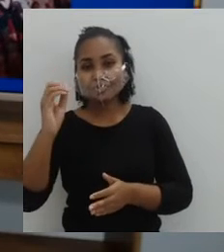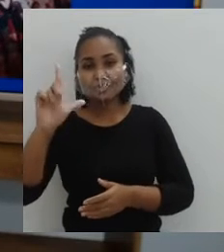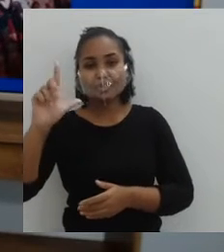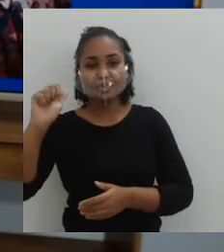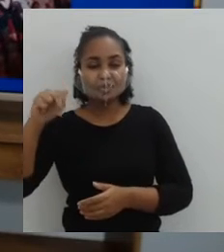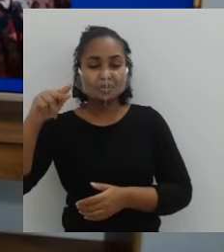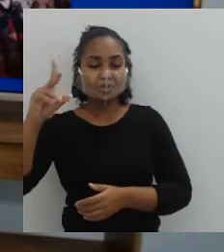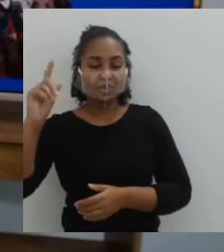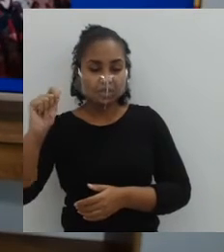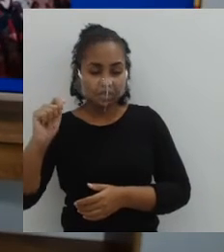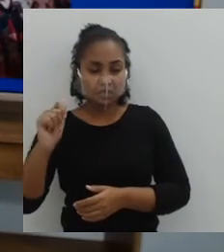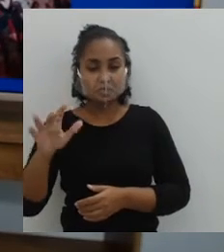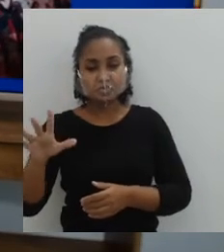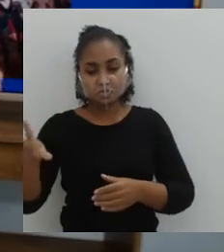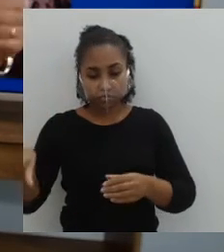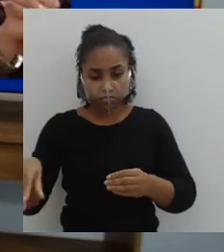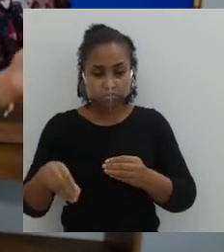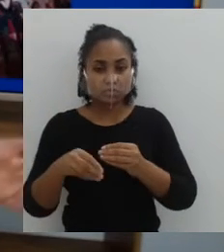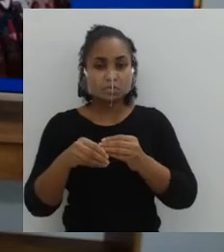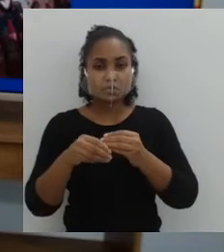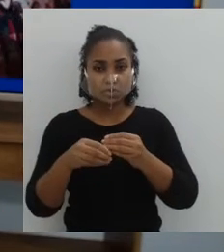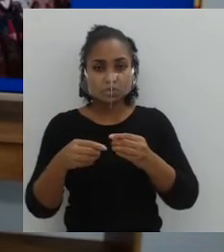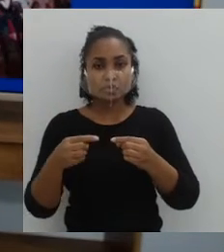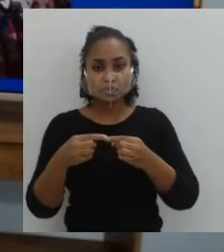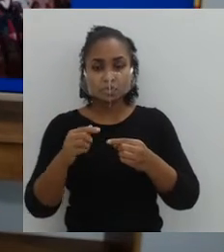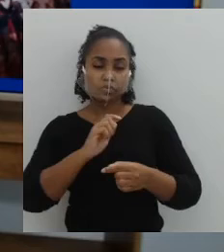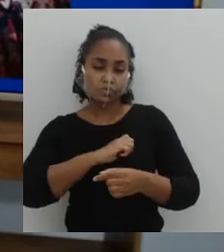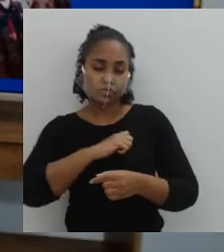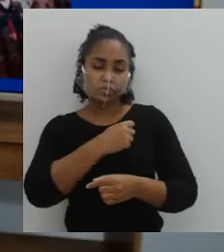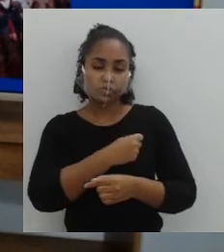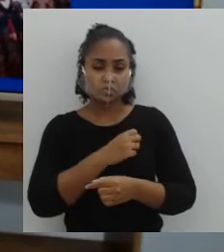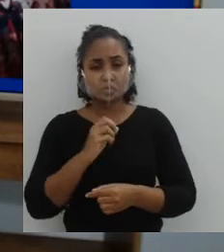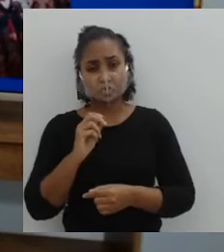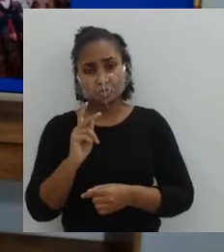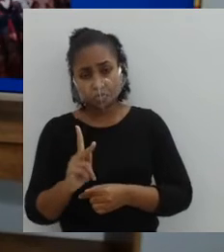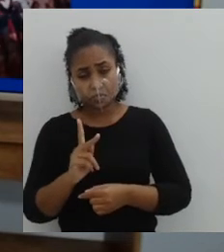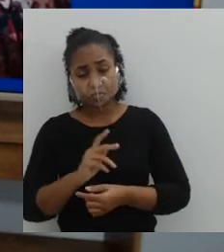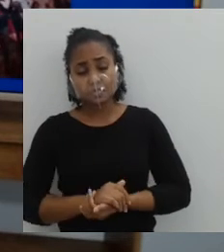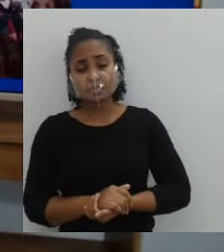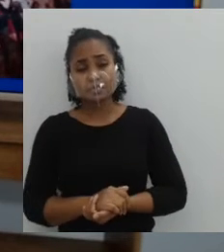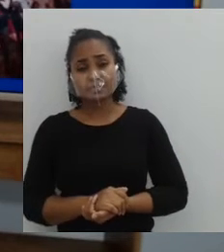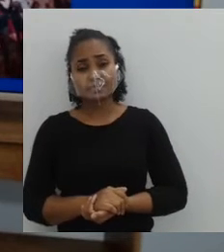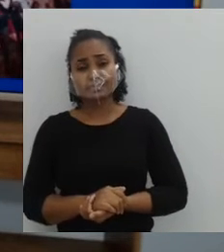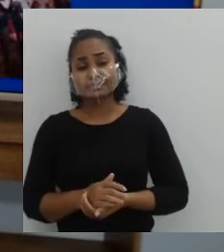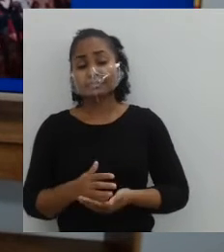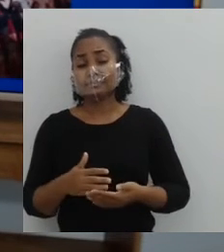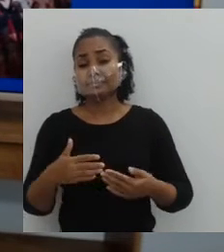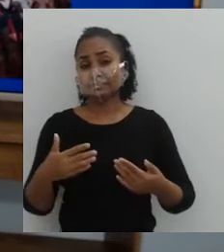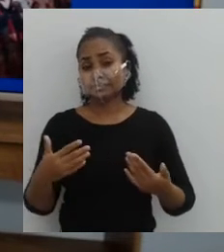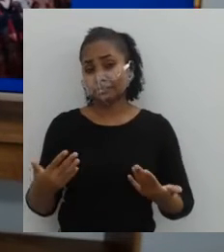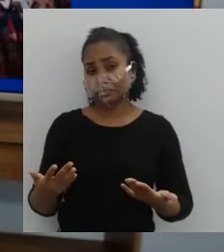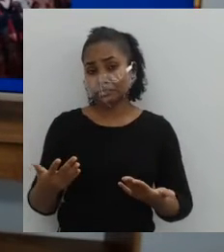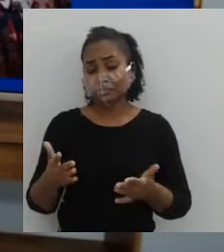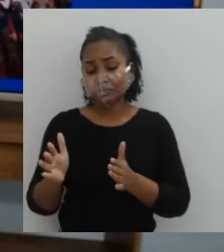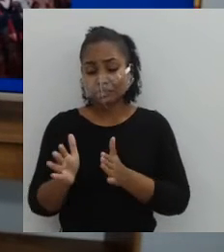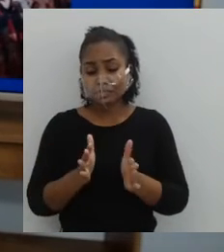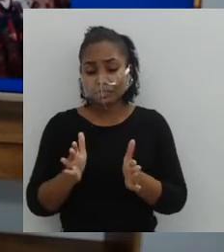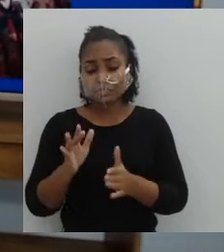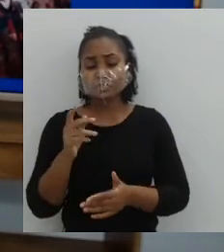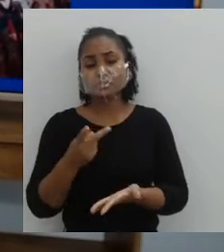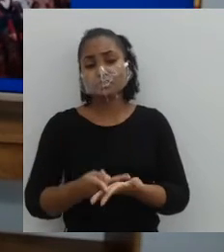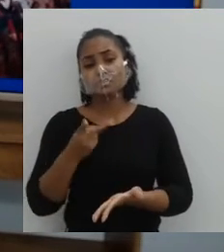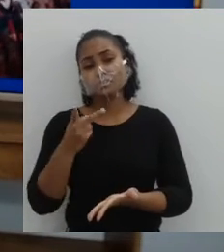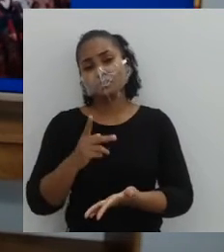ainda. Pertence apenas ao Império Espanhol. Ok. E aí, nesse meio tempo, o que é que